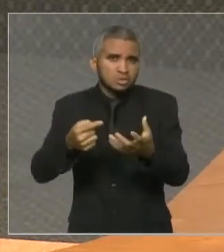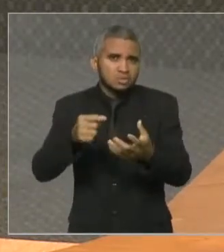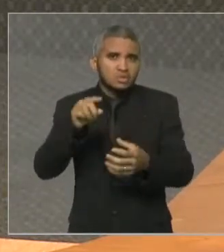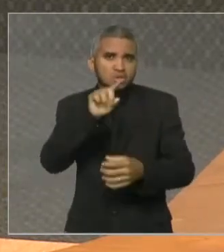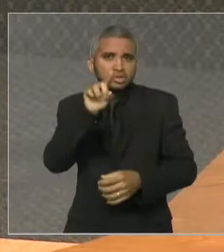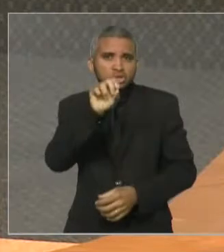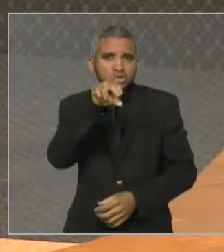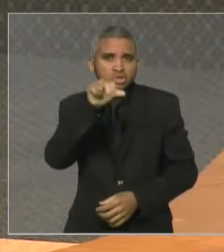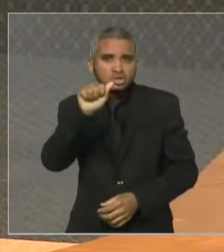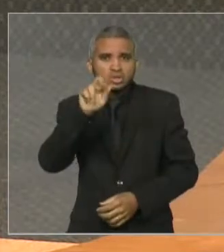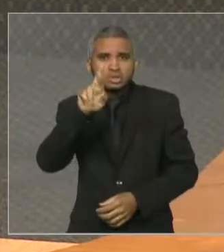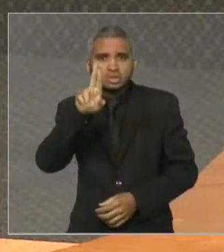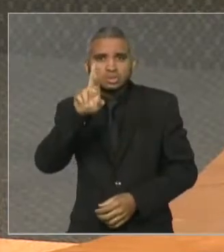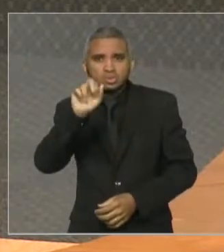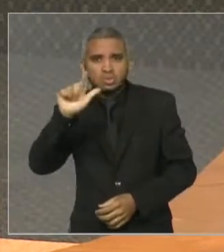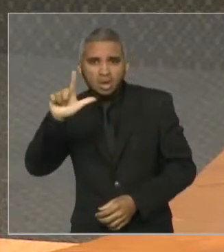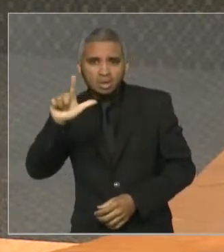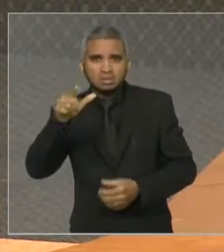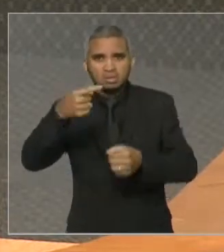estado.